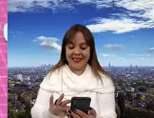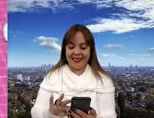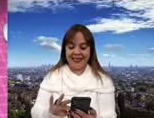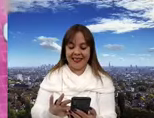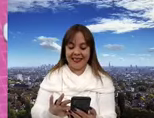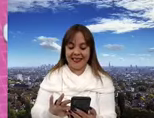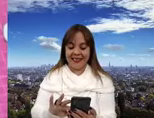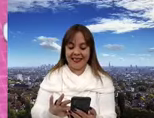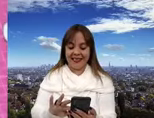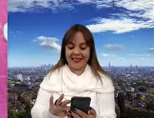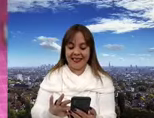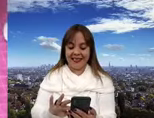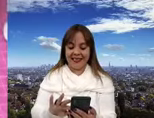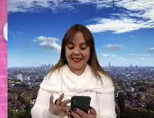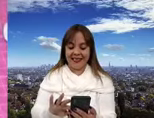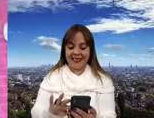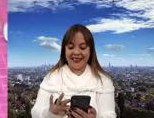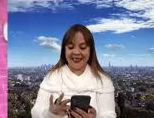normalmente, ó. Vai ficar. Ó.